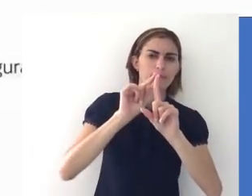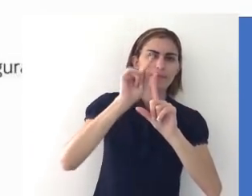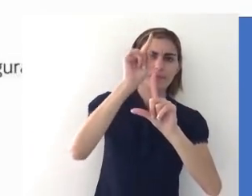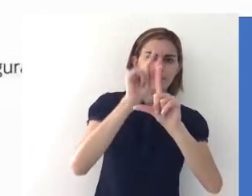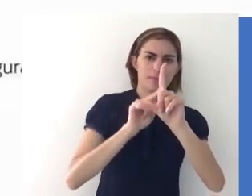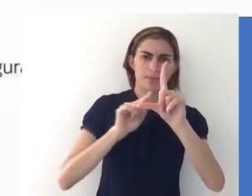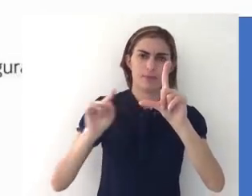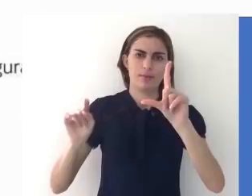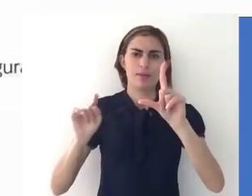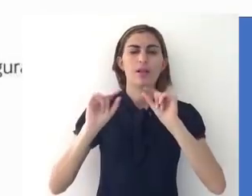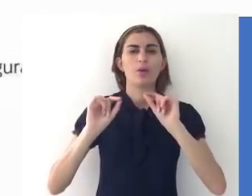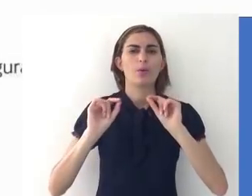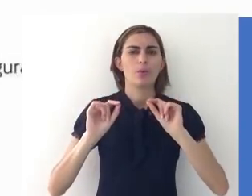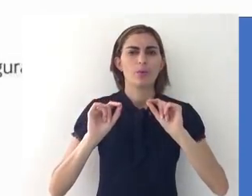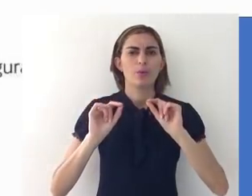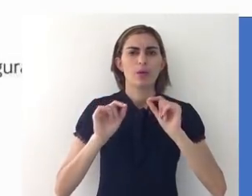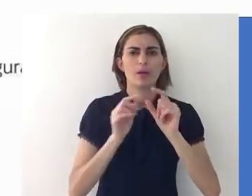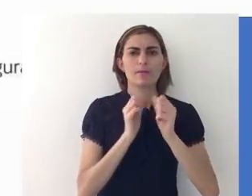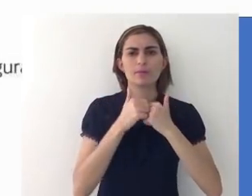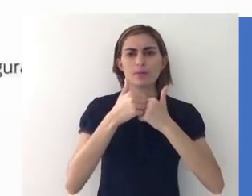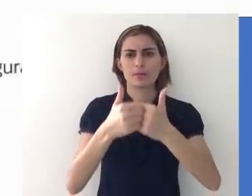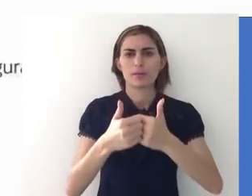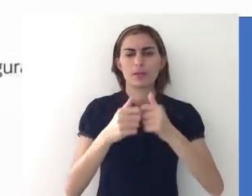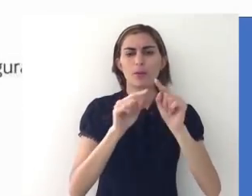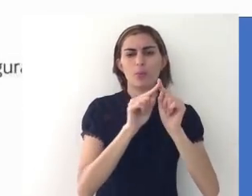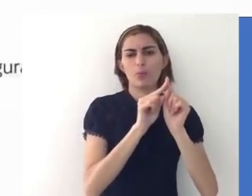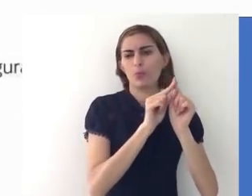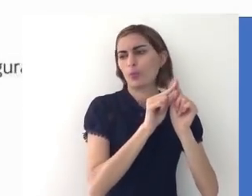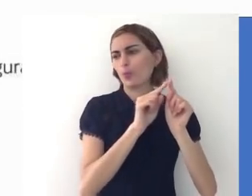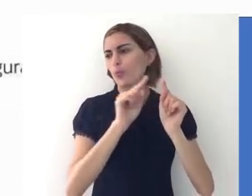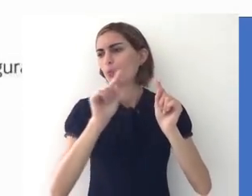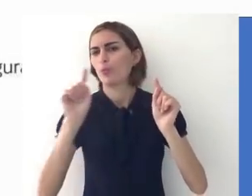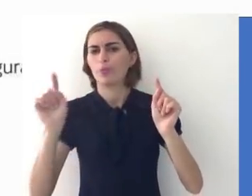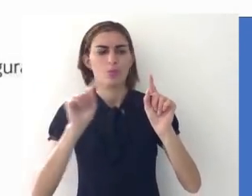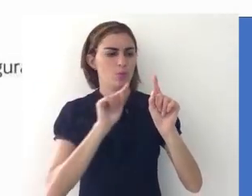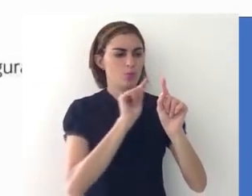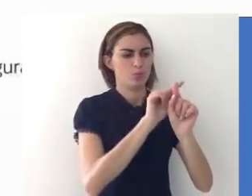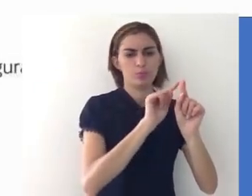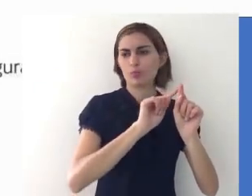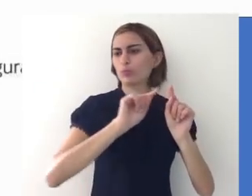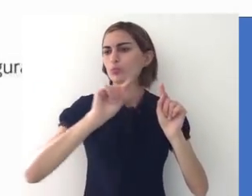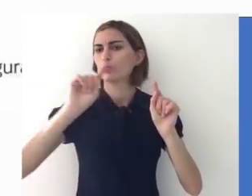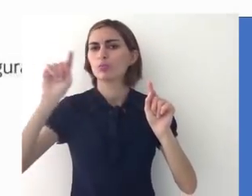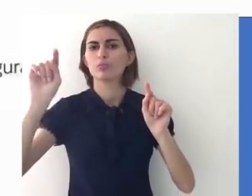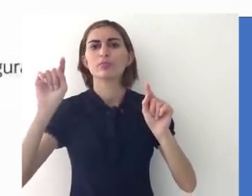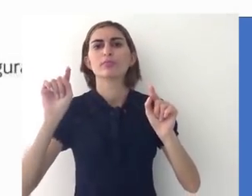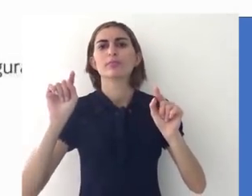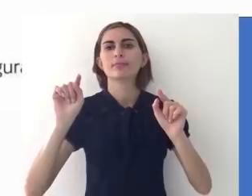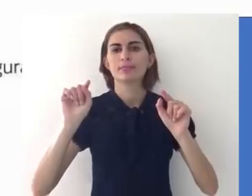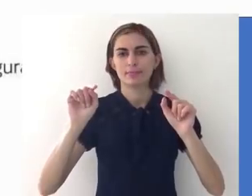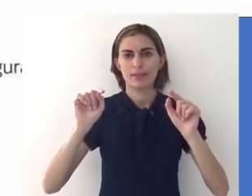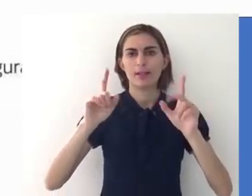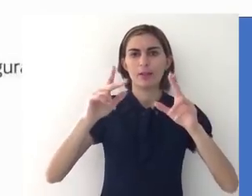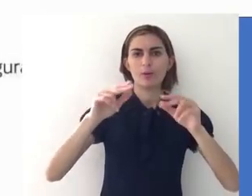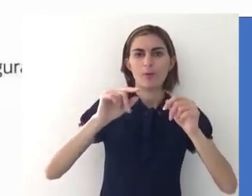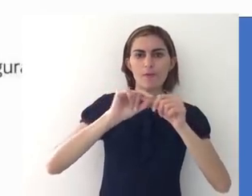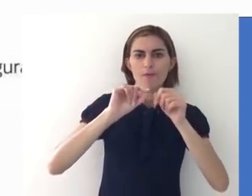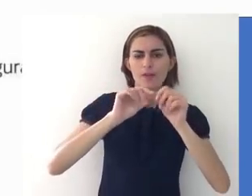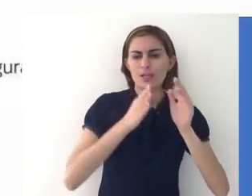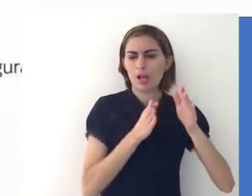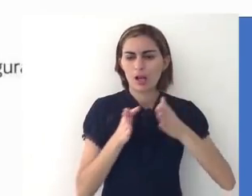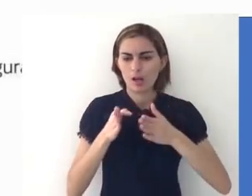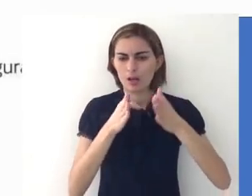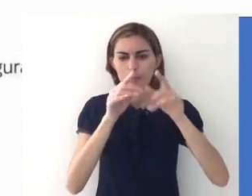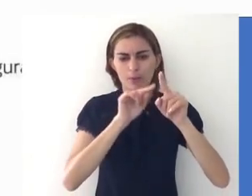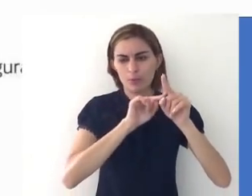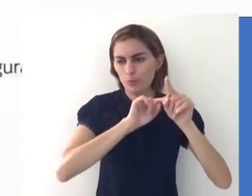diagonais. Olha que massa! A diagonal nada mais é do que o segmento que vai de um vértice a outro não adjacente, ou